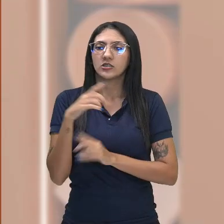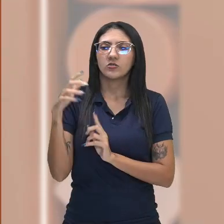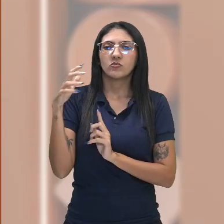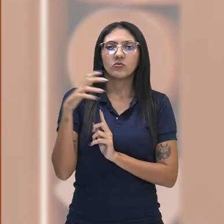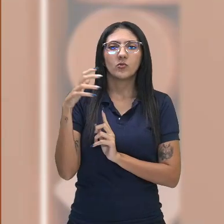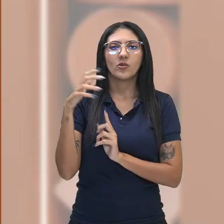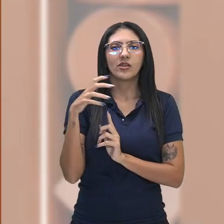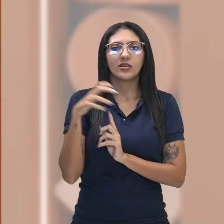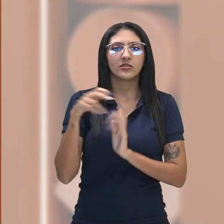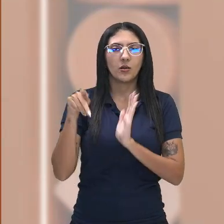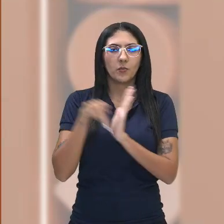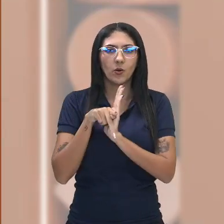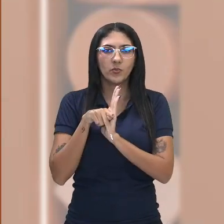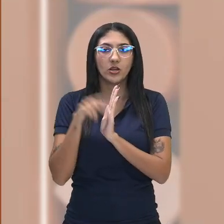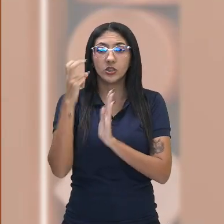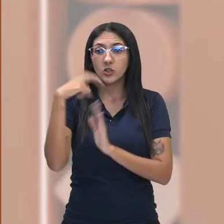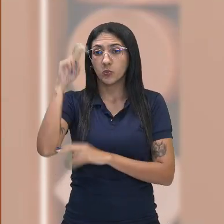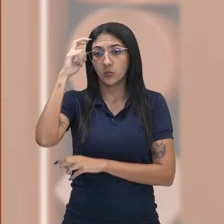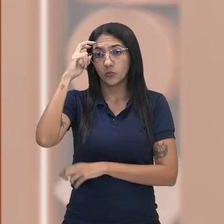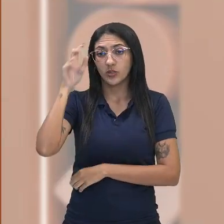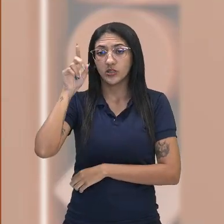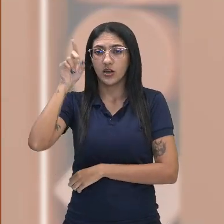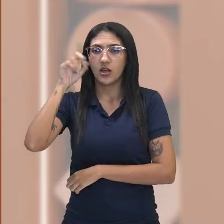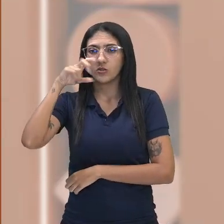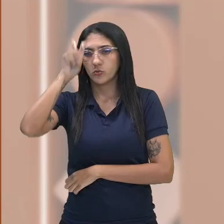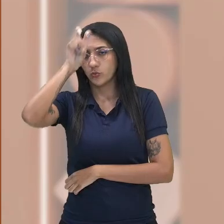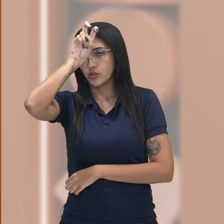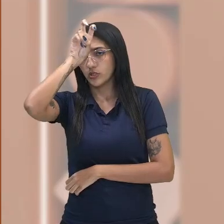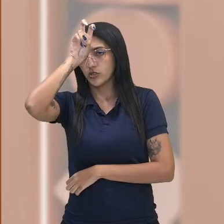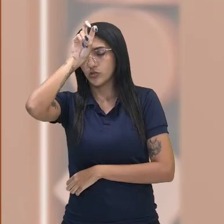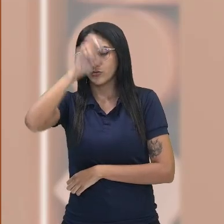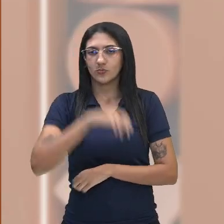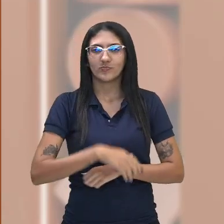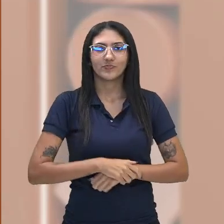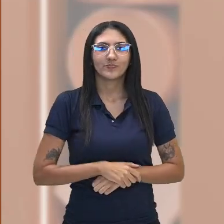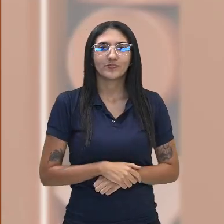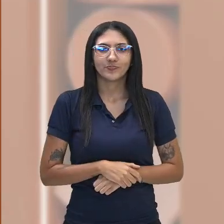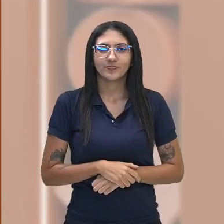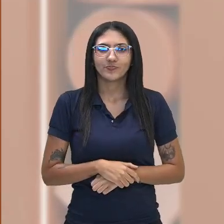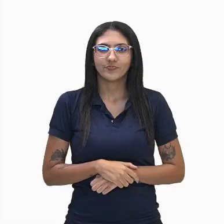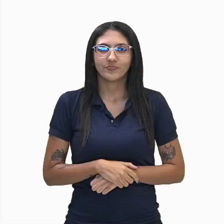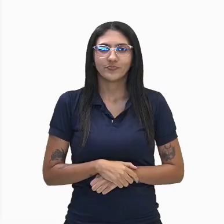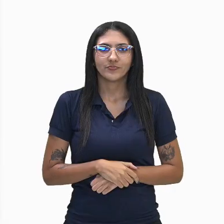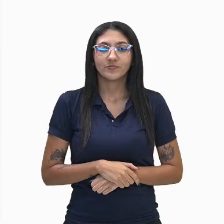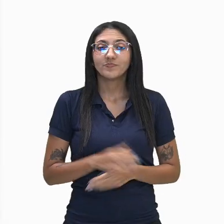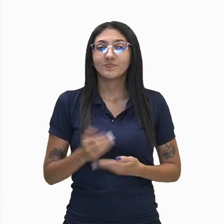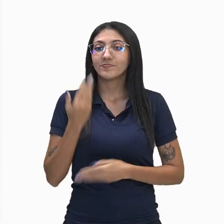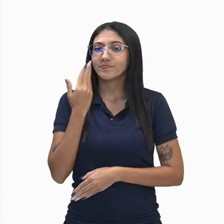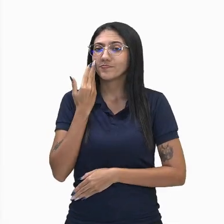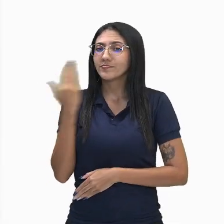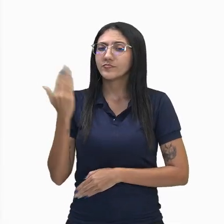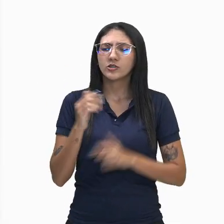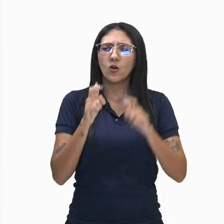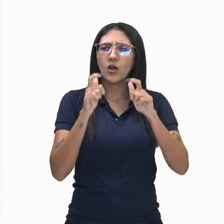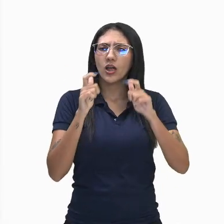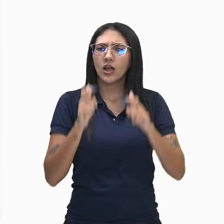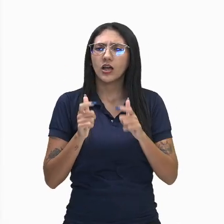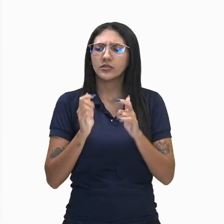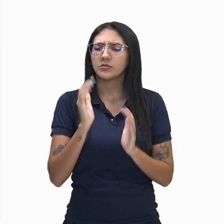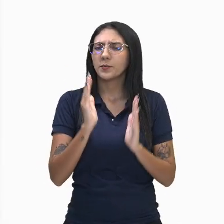pela cultura dos egípcios, ok? Então vamos lá, reino de Kush, localização e